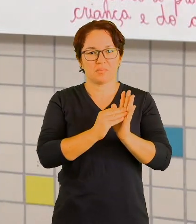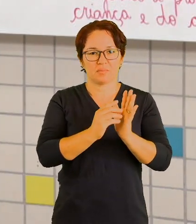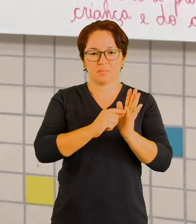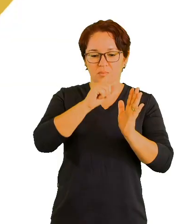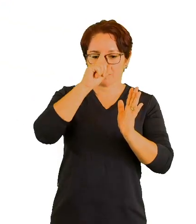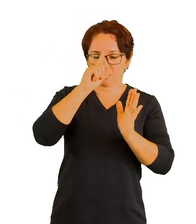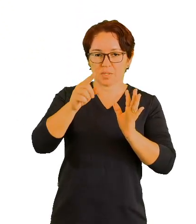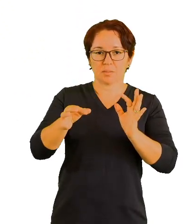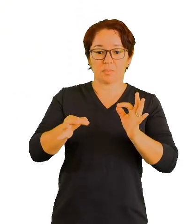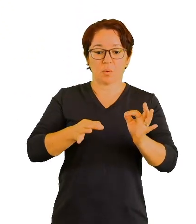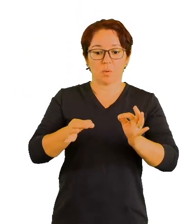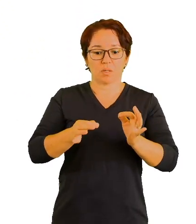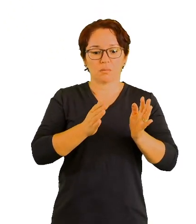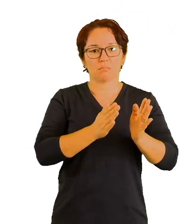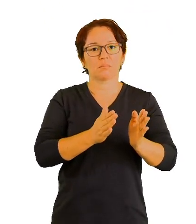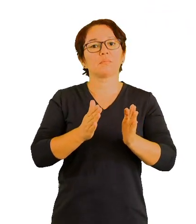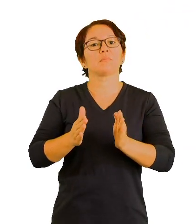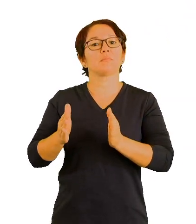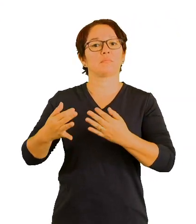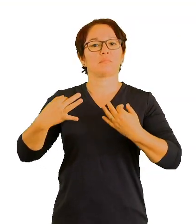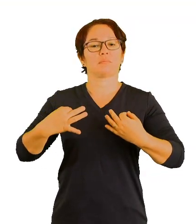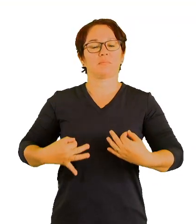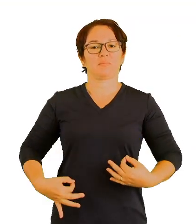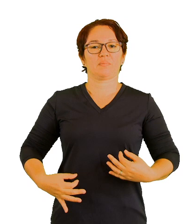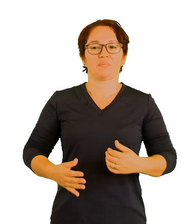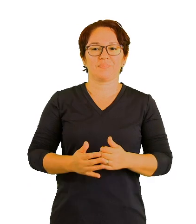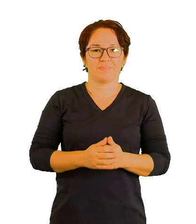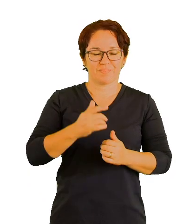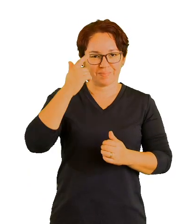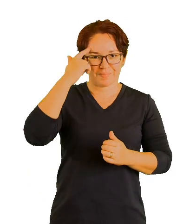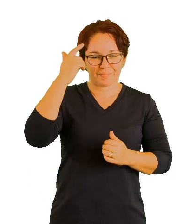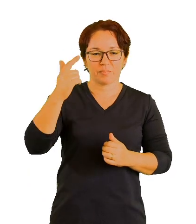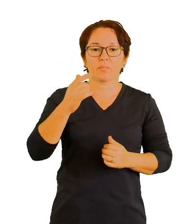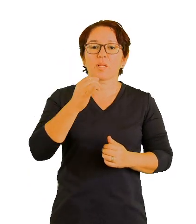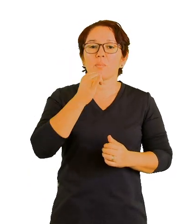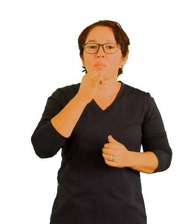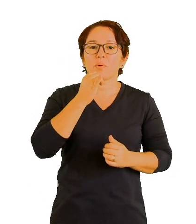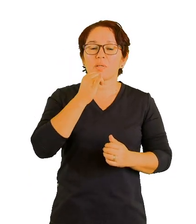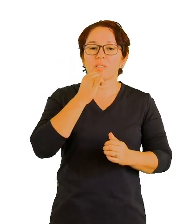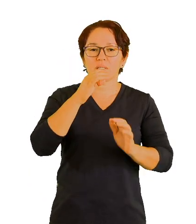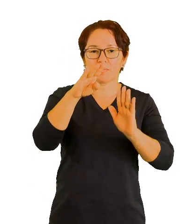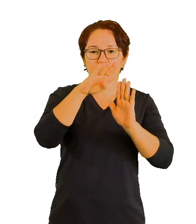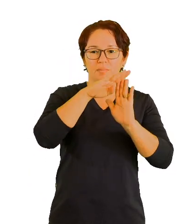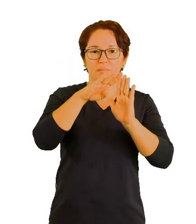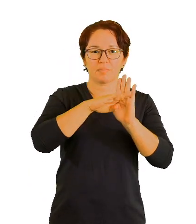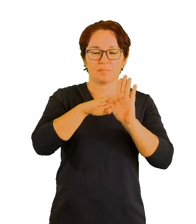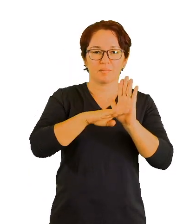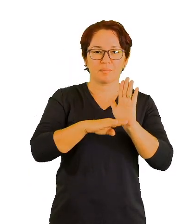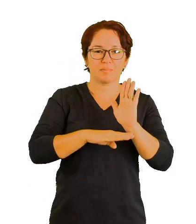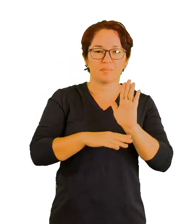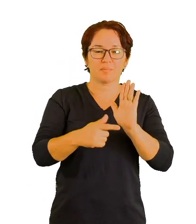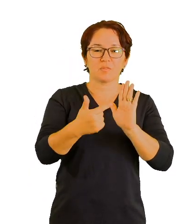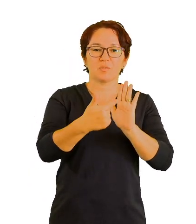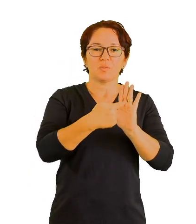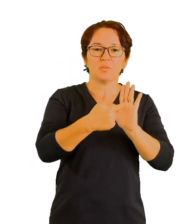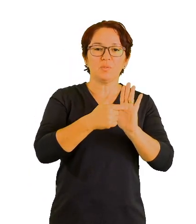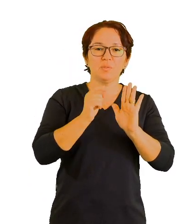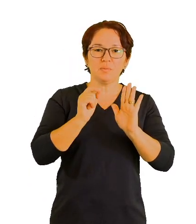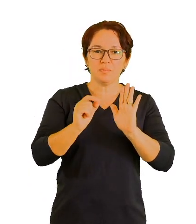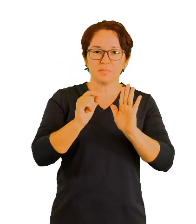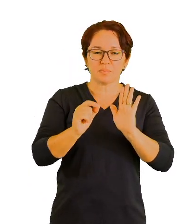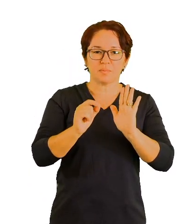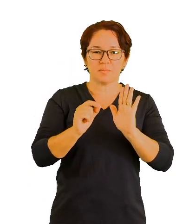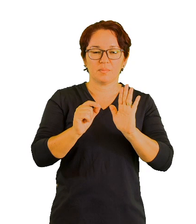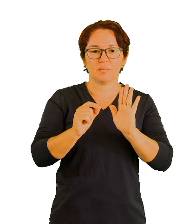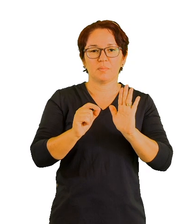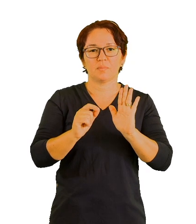normativo. Exemplos: o regimento é um gênero do Código Civil e de outros do